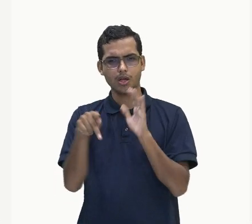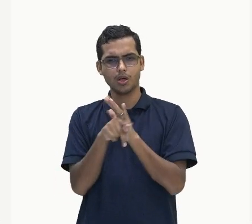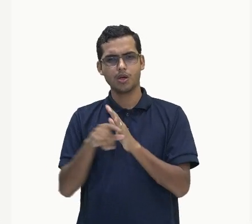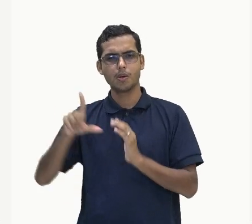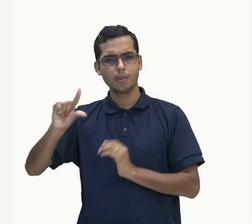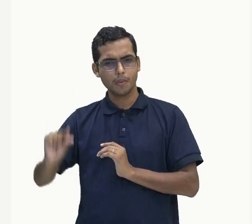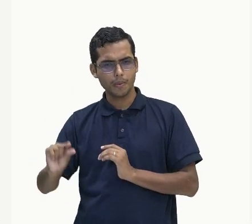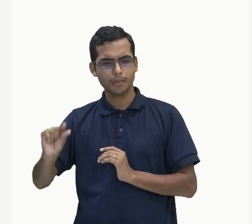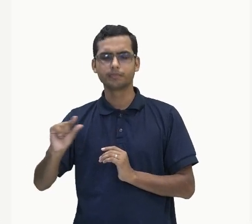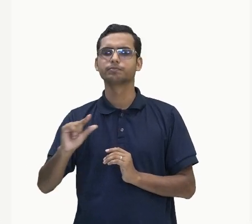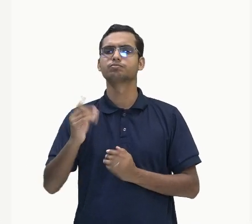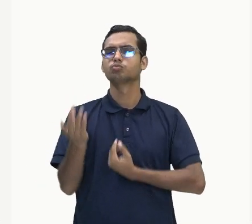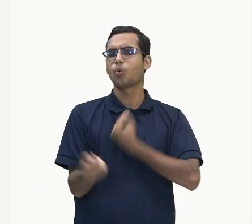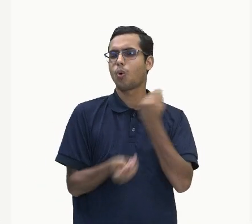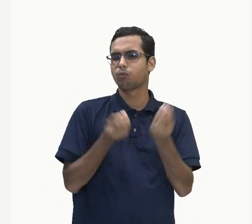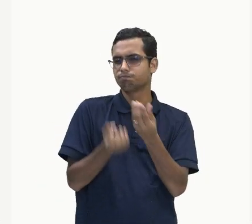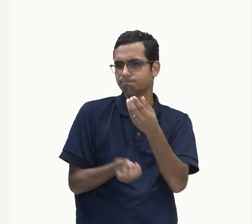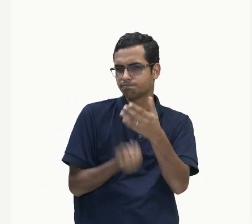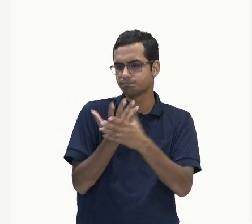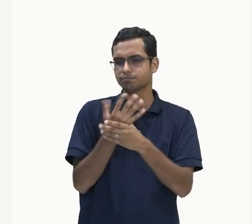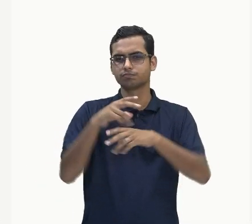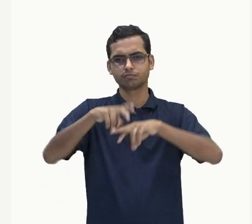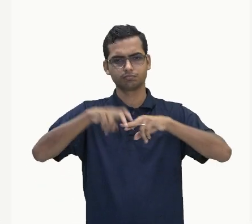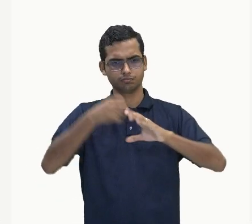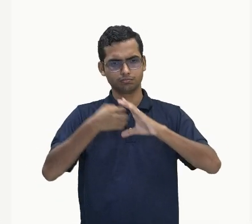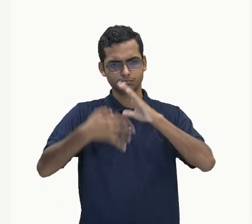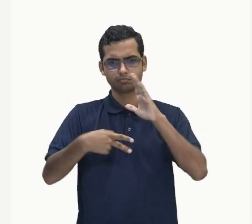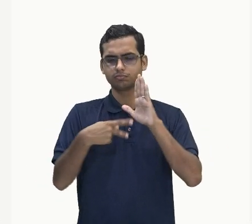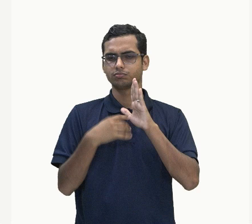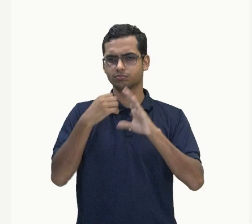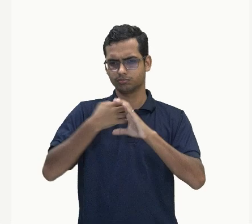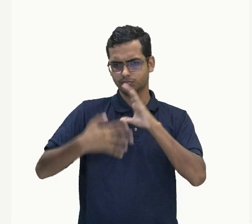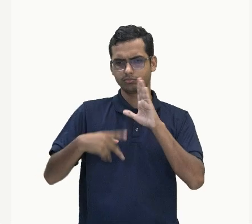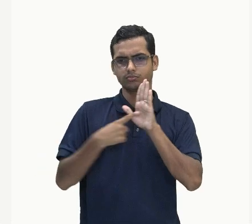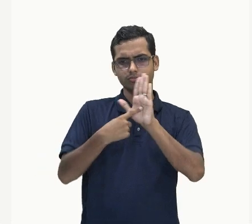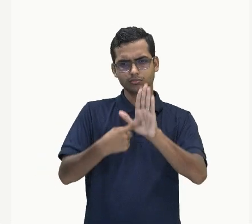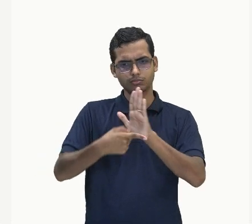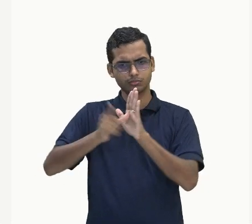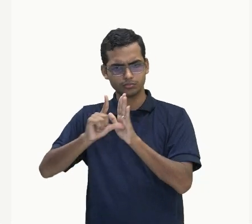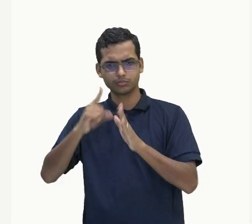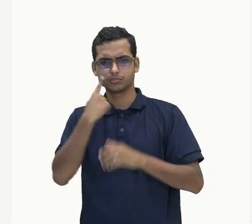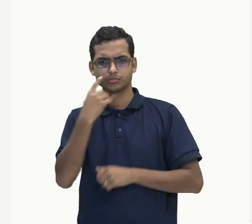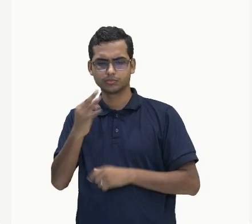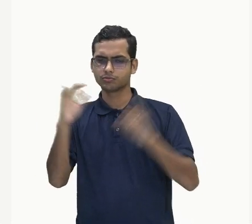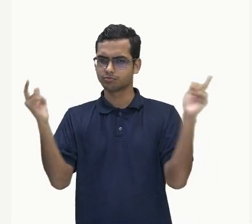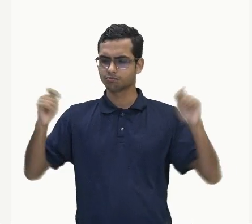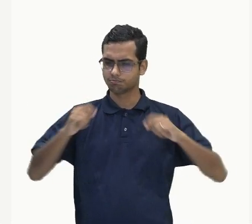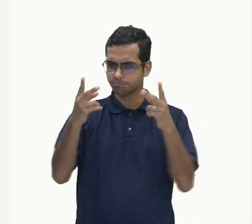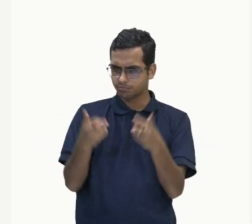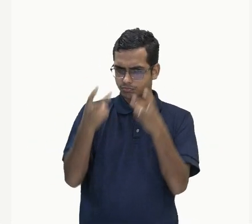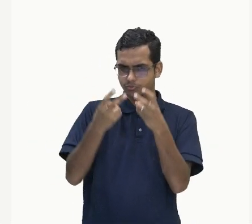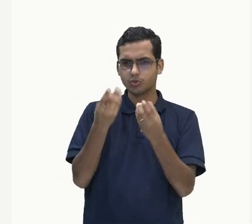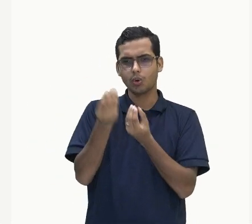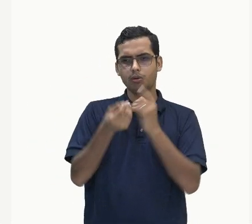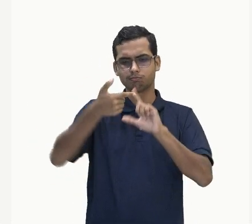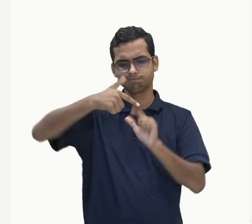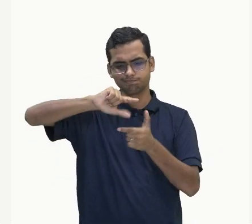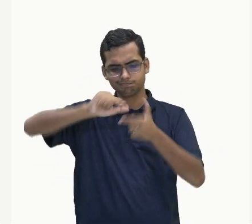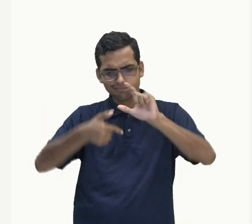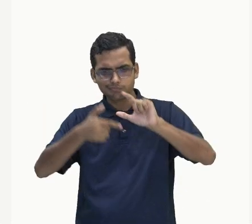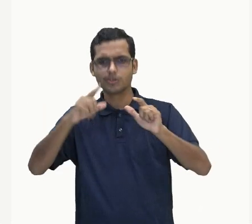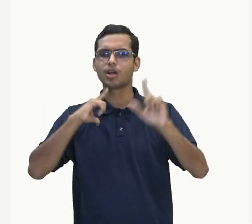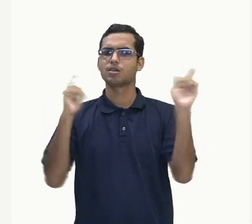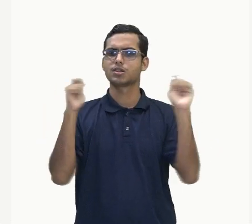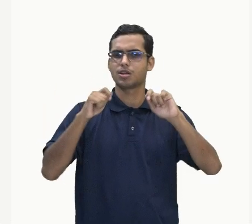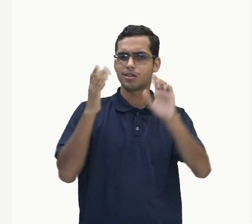Como é que se forma essa imagem? Com as propriedades apresentadas, né, é possível localizar geometricamente a imagem gerada por